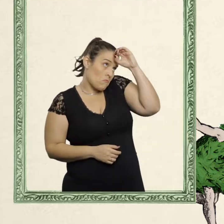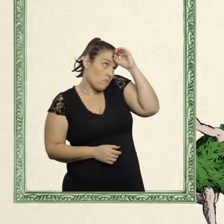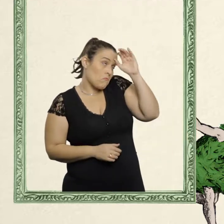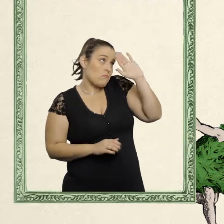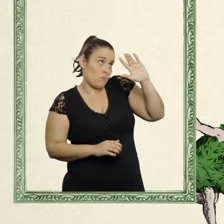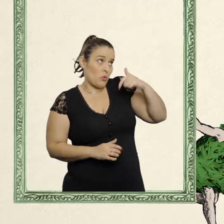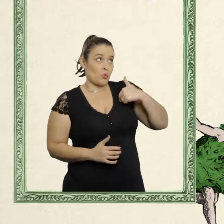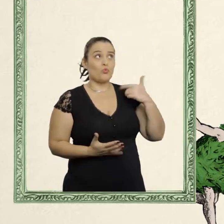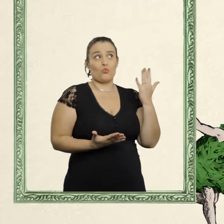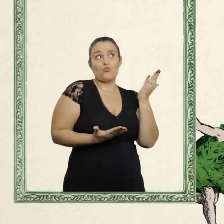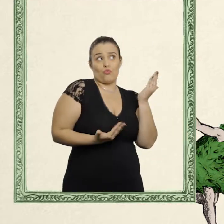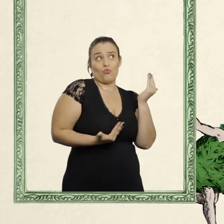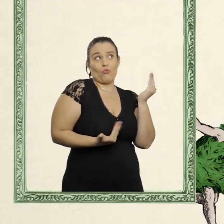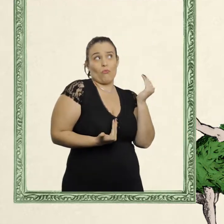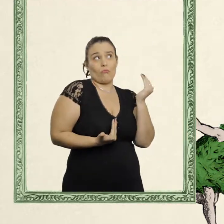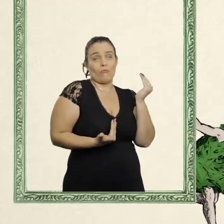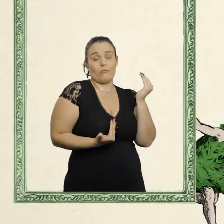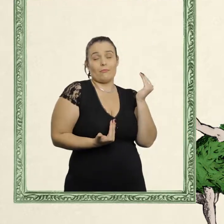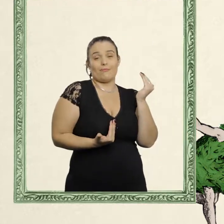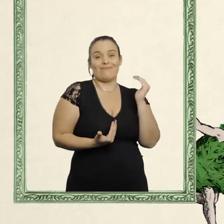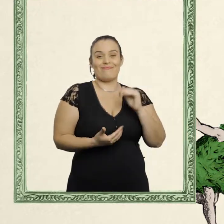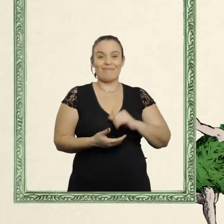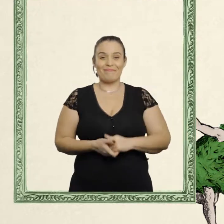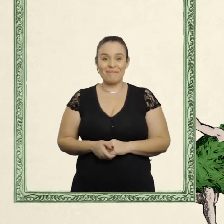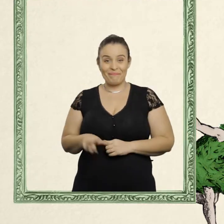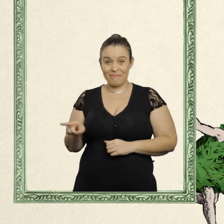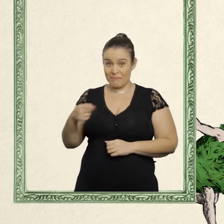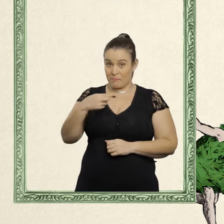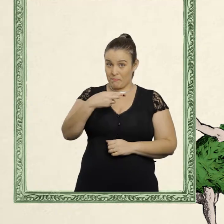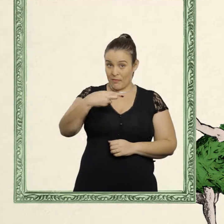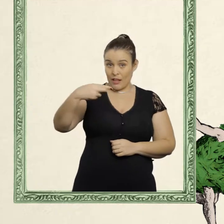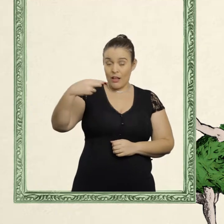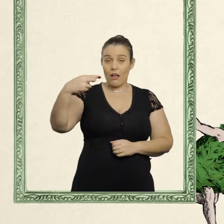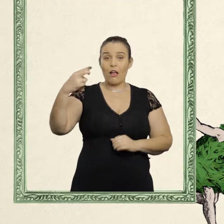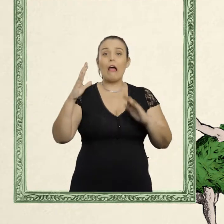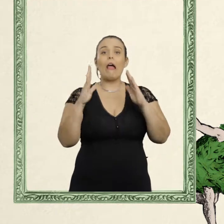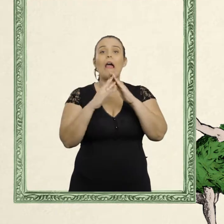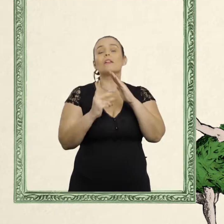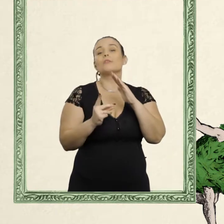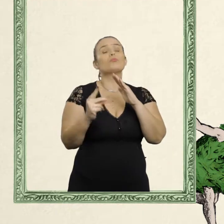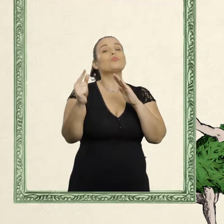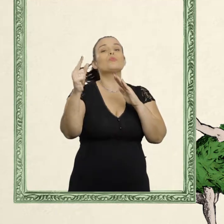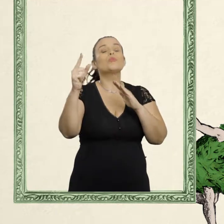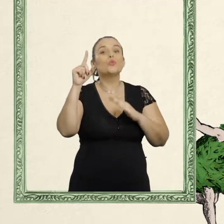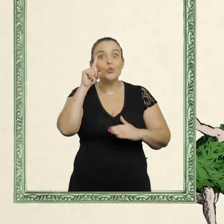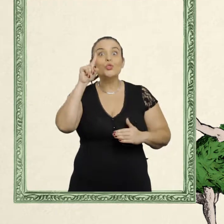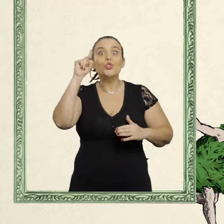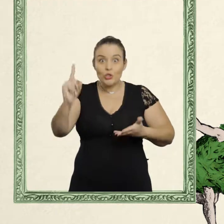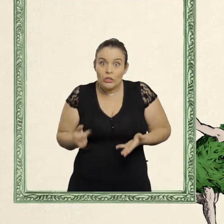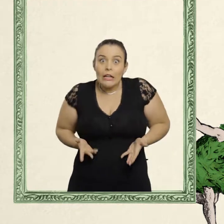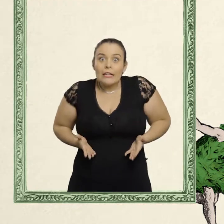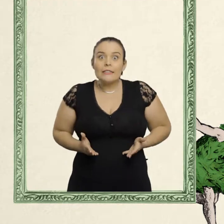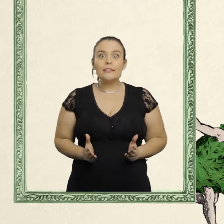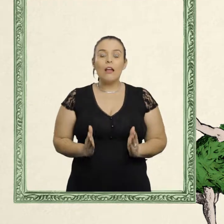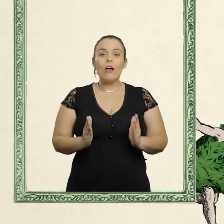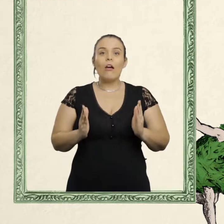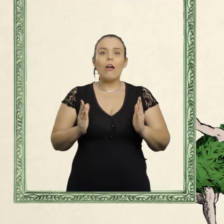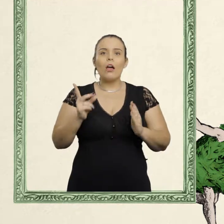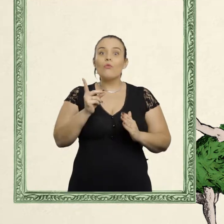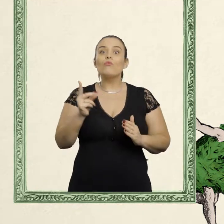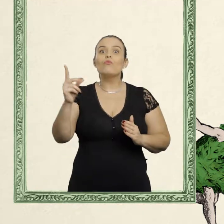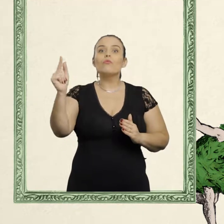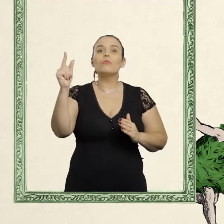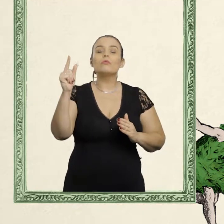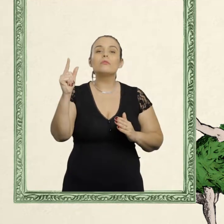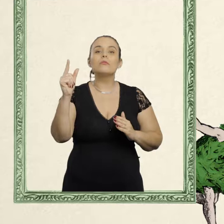não sabia, mas disse que era bem novinho. Peter tinha fugido de casa no dia em que nasceu.